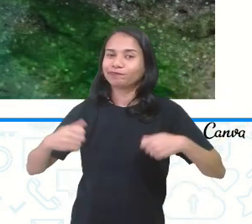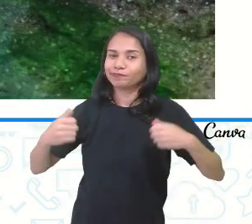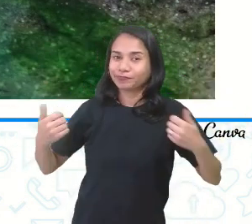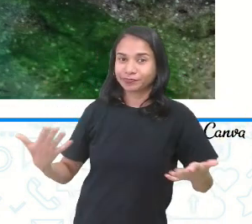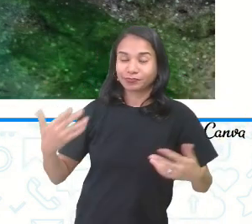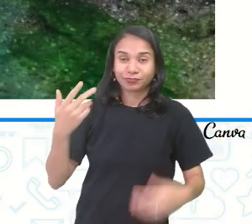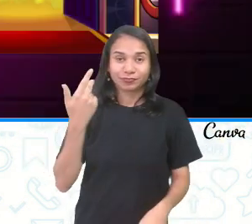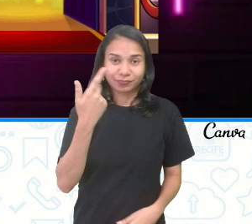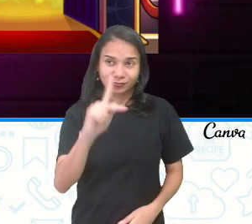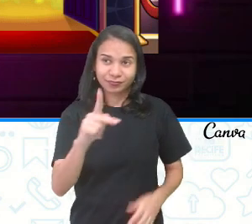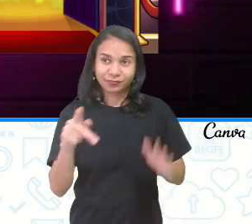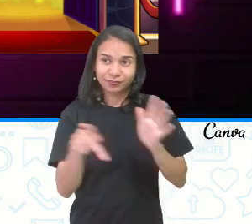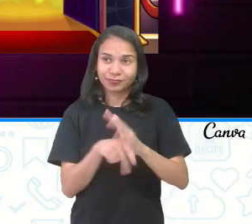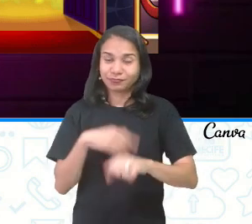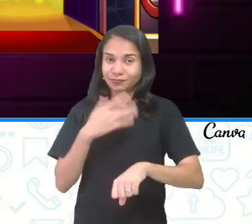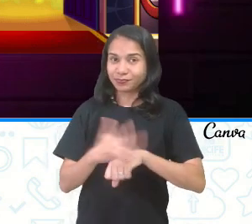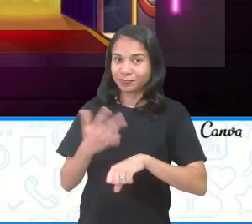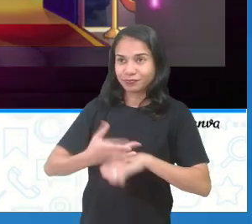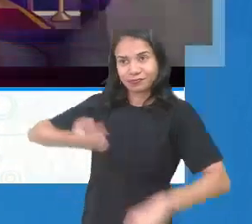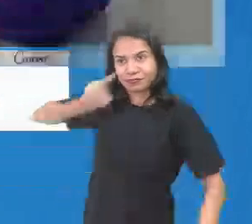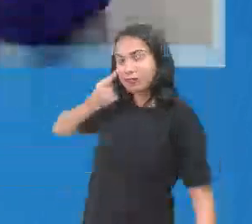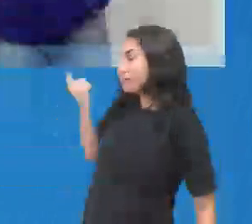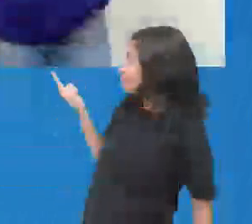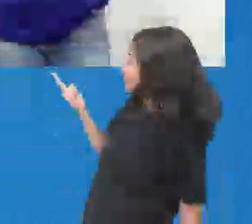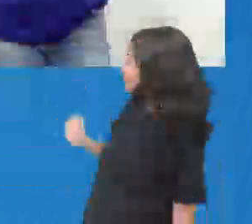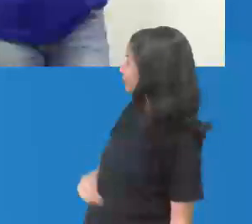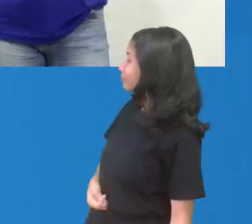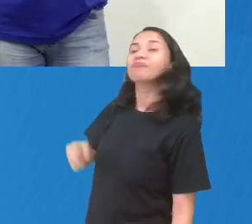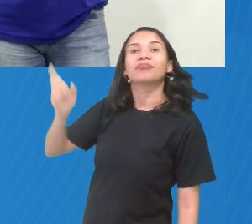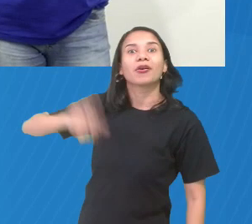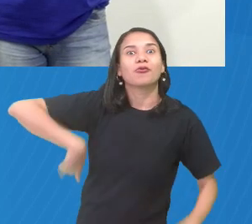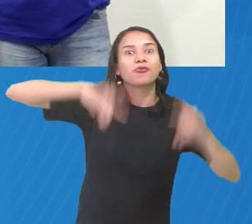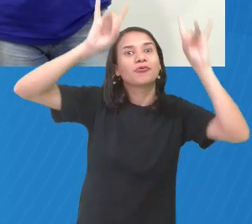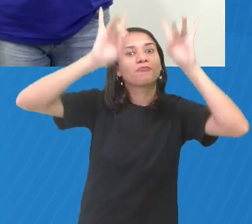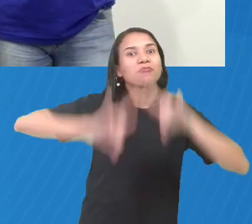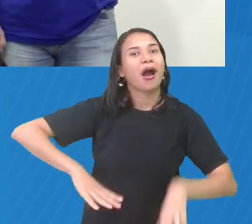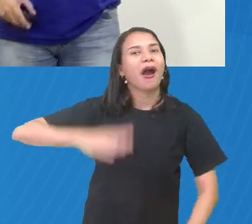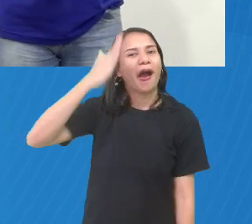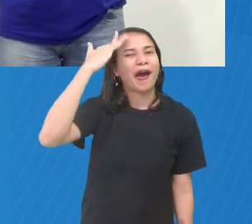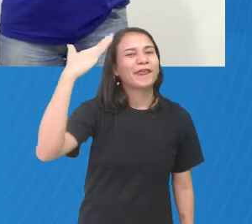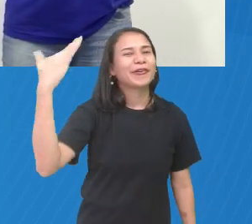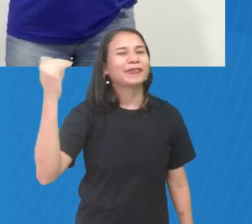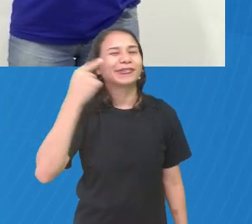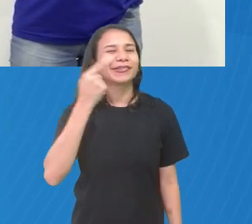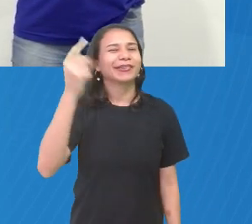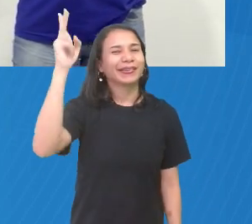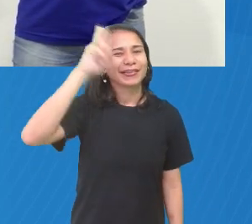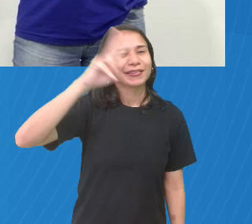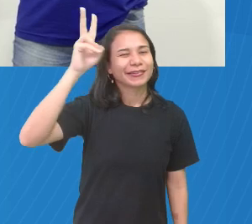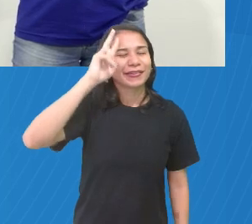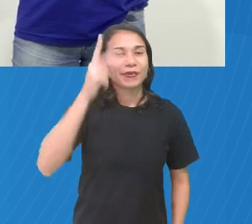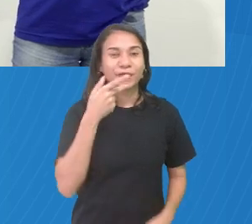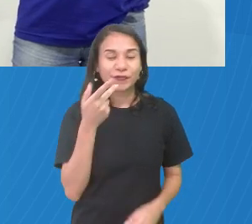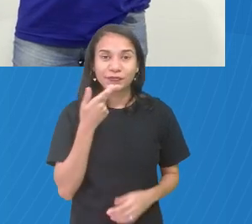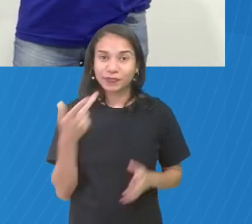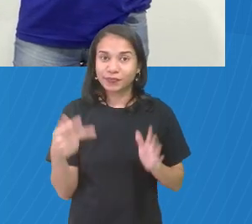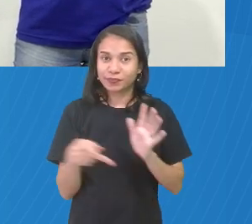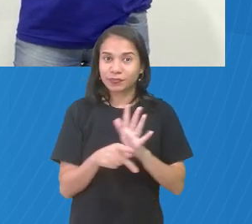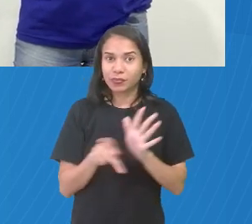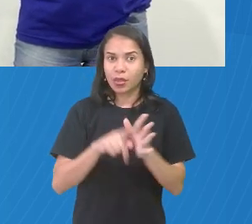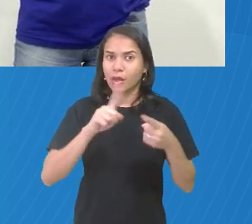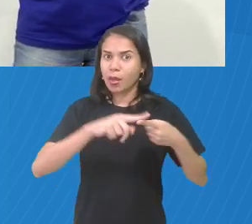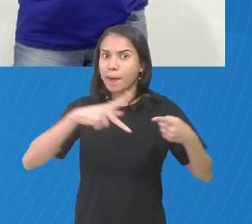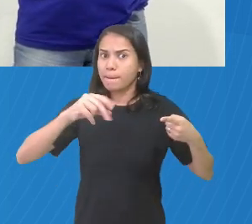o seu lugar já está reservado aí, ó, na Galeria dos Famosos. Lembra que eu coloquei aí Frans